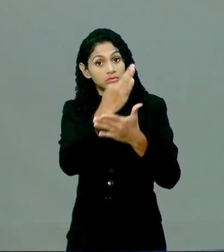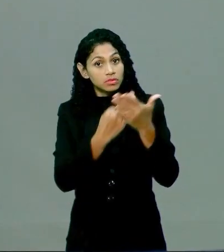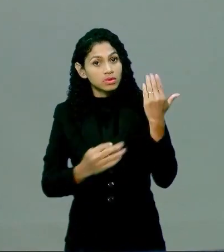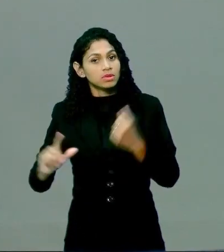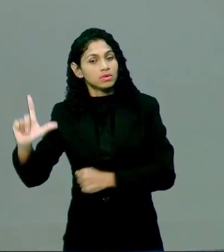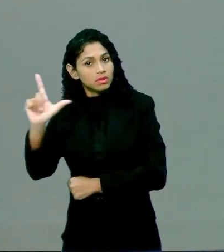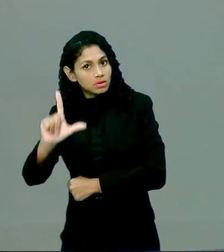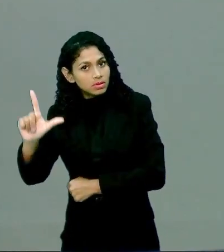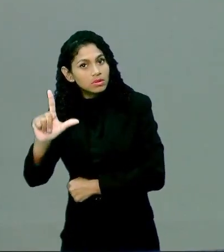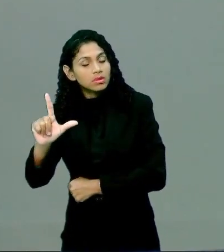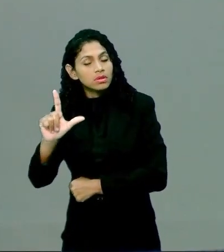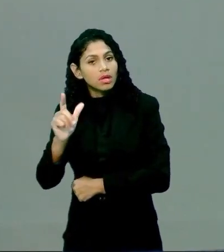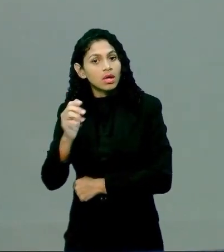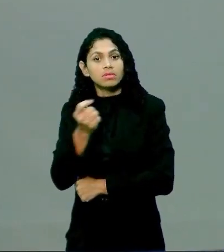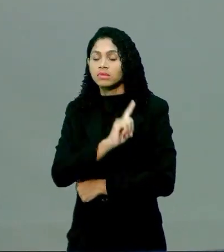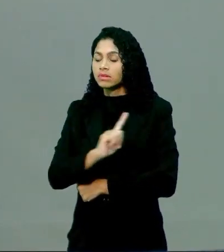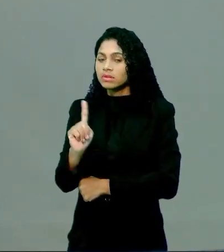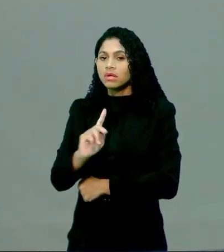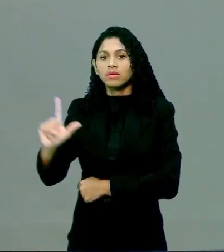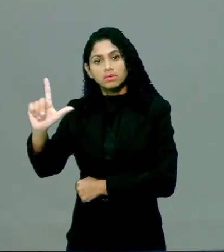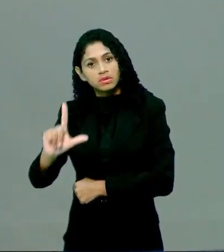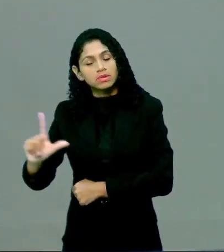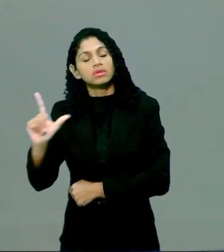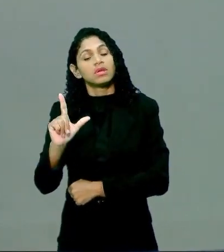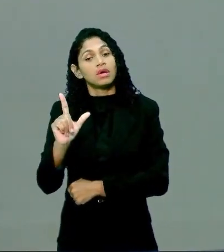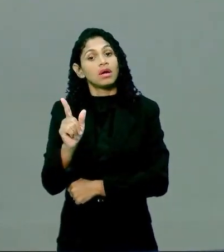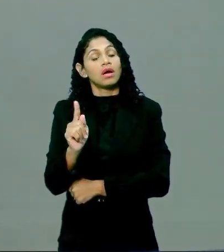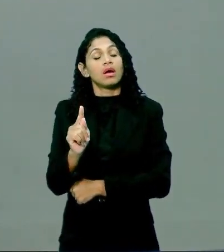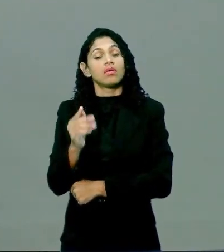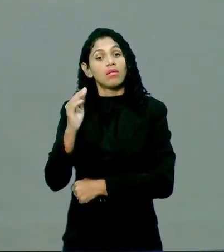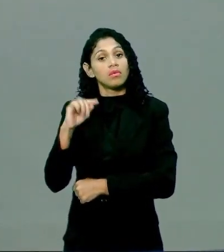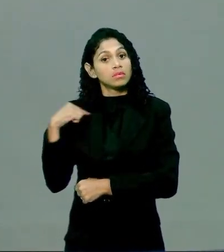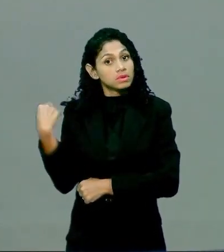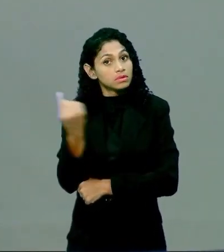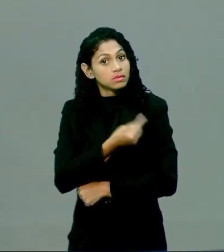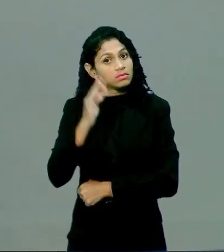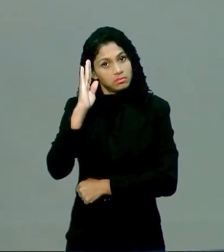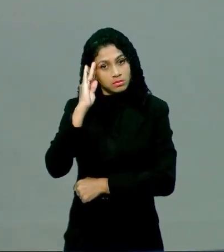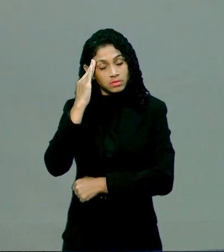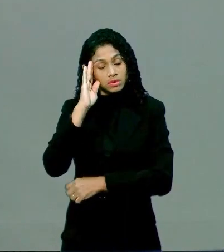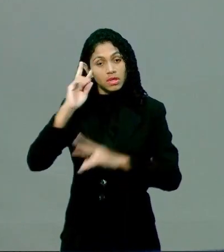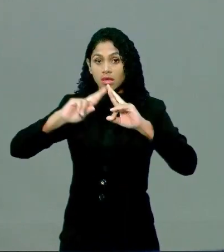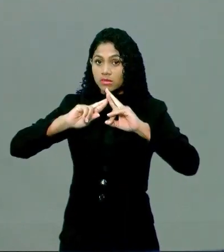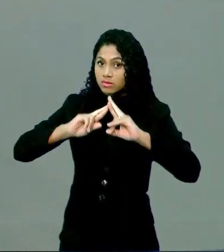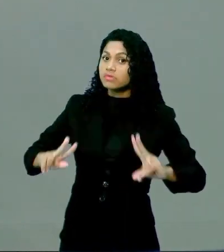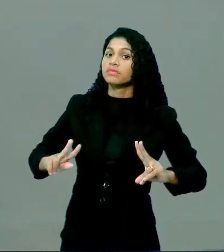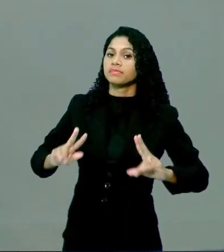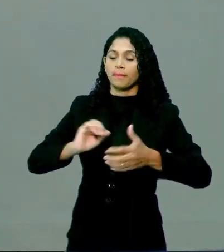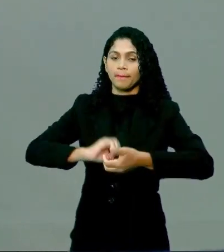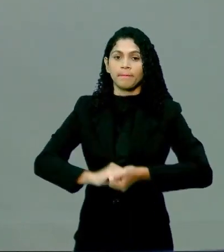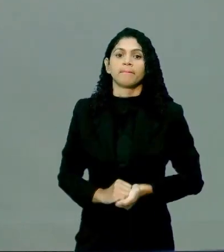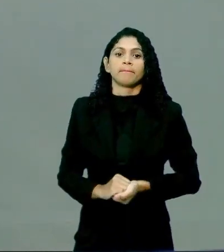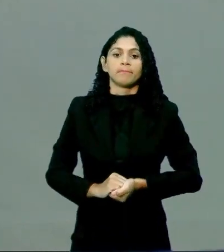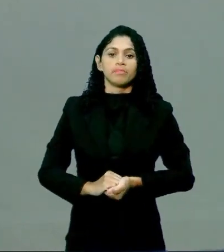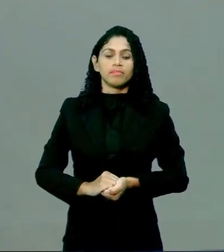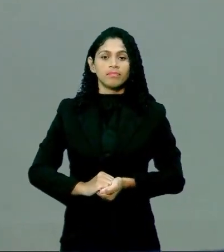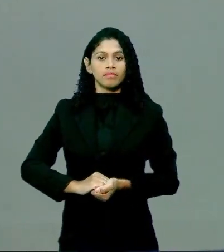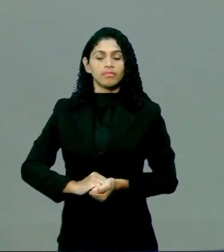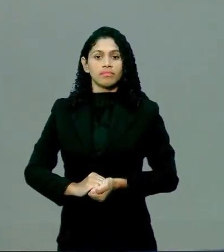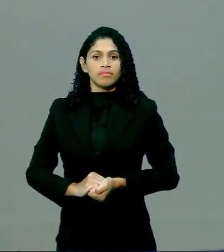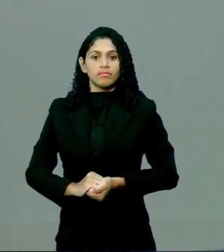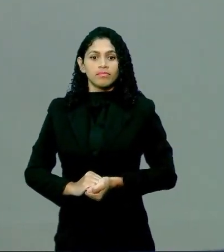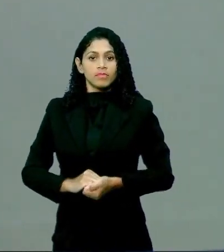para vocês, porque a partir deles a gente vai compreender de forma muito clara a diferença entre ambos, tá bom? Vamos fazer a leitura